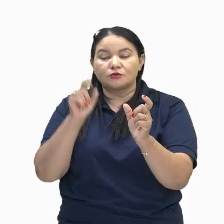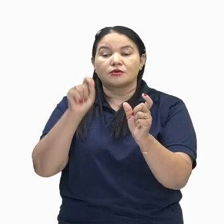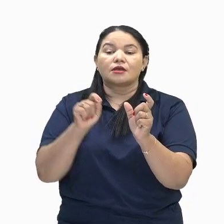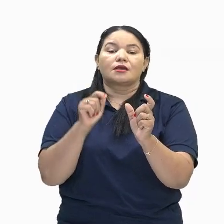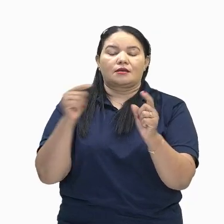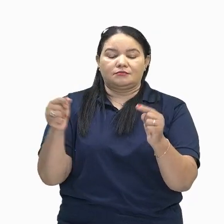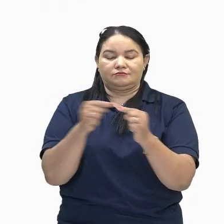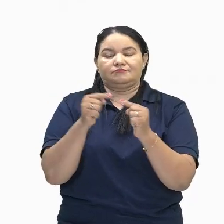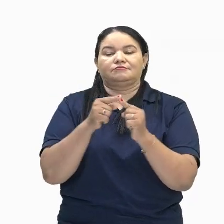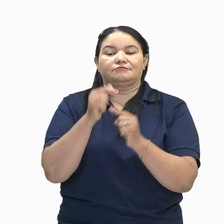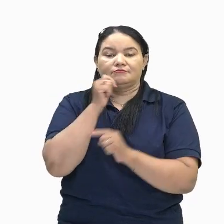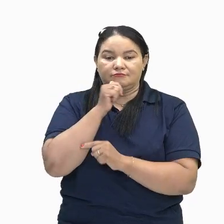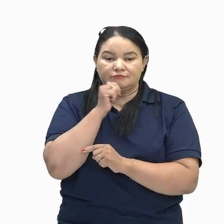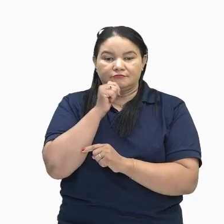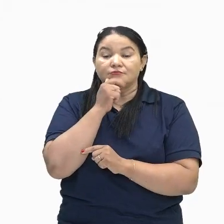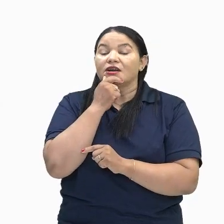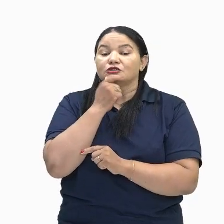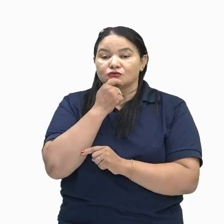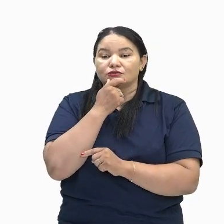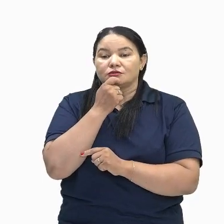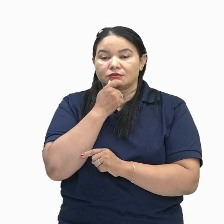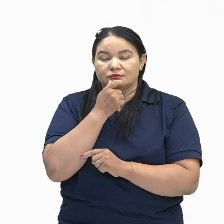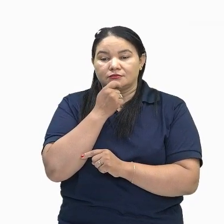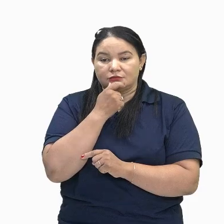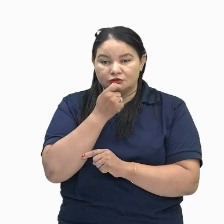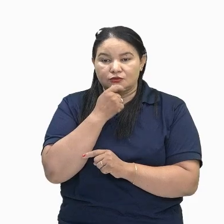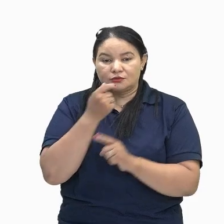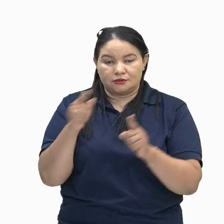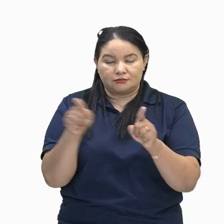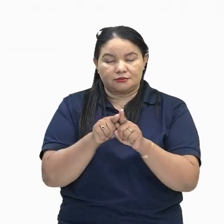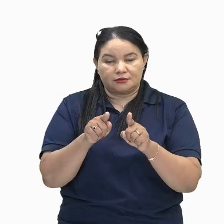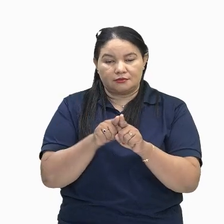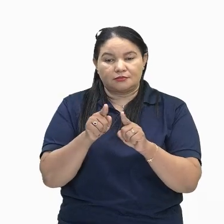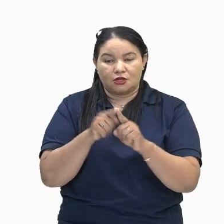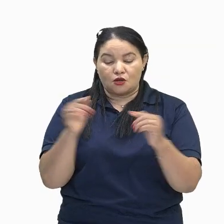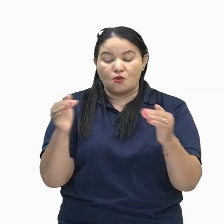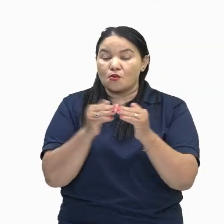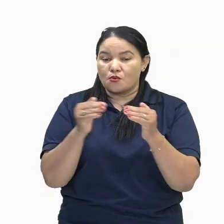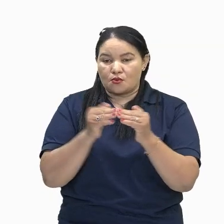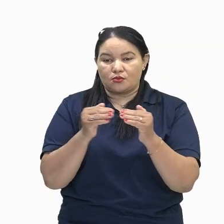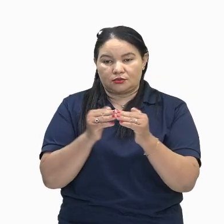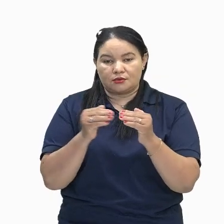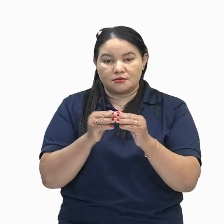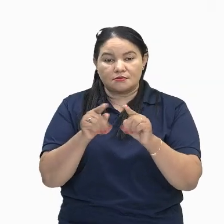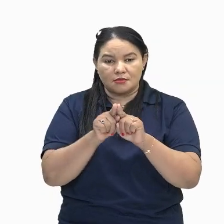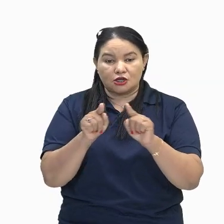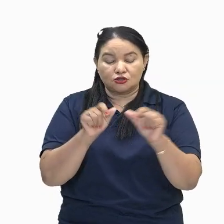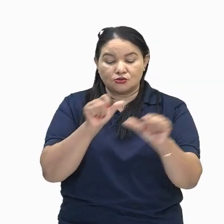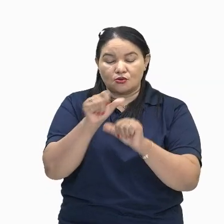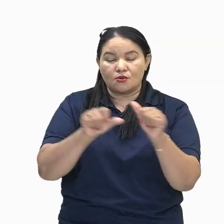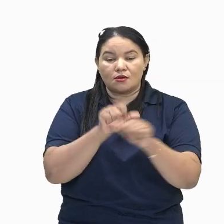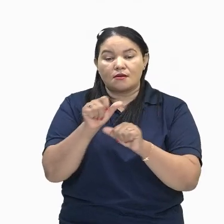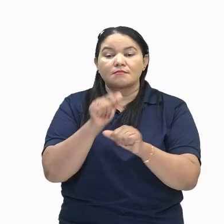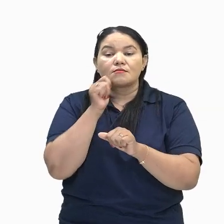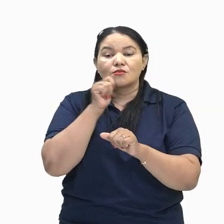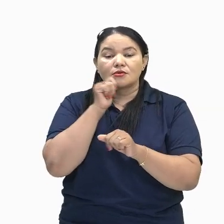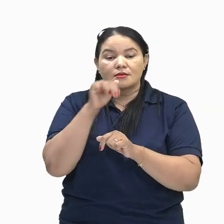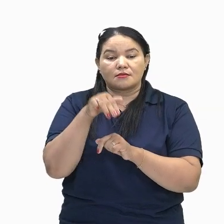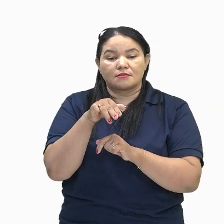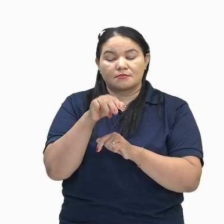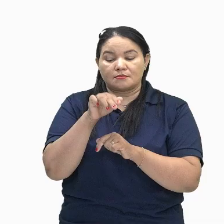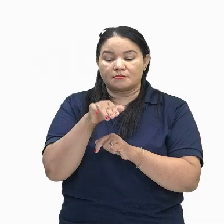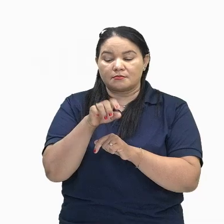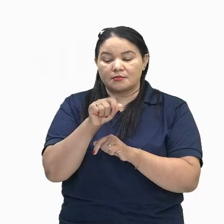certo? Então, é um adjetivo masculino concordando com João, que está no masculino. Agora, trocando João por Maria. A